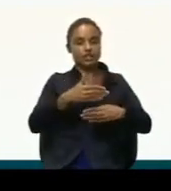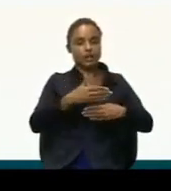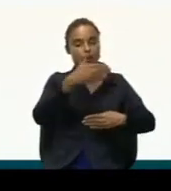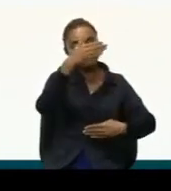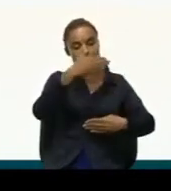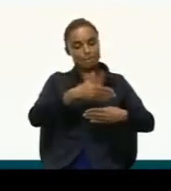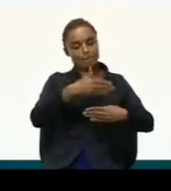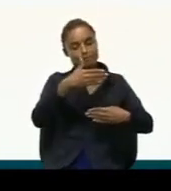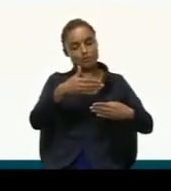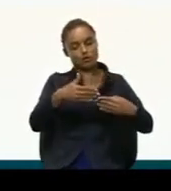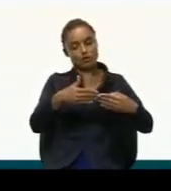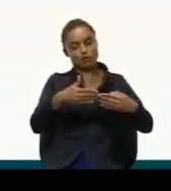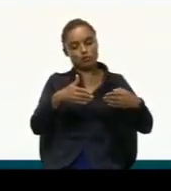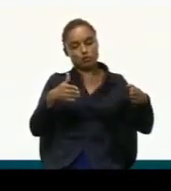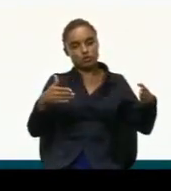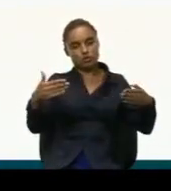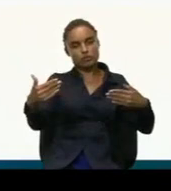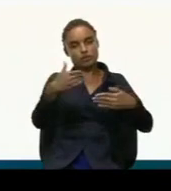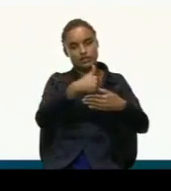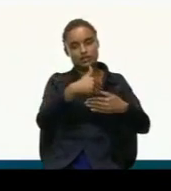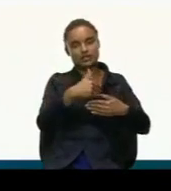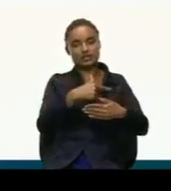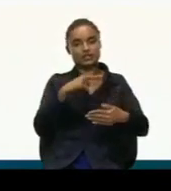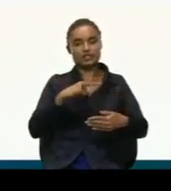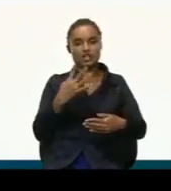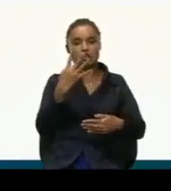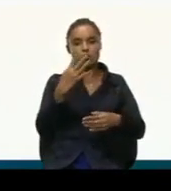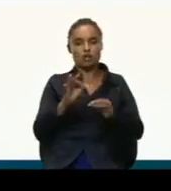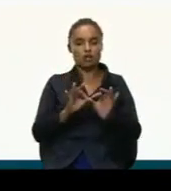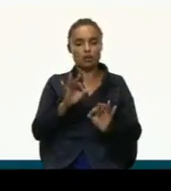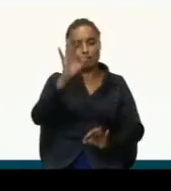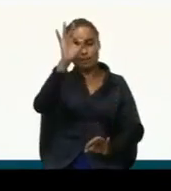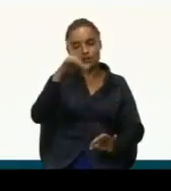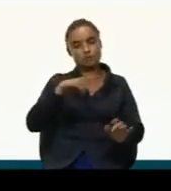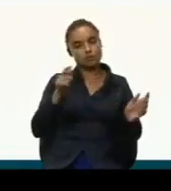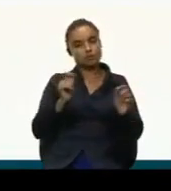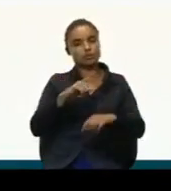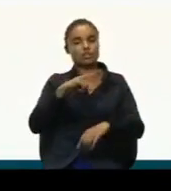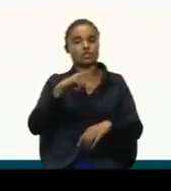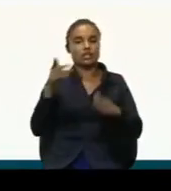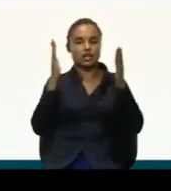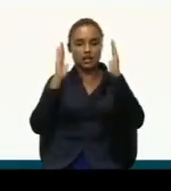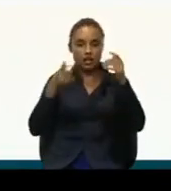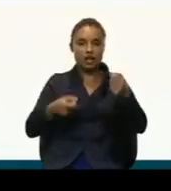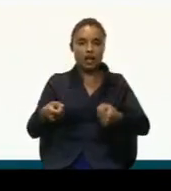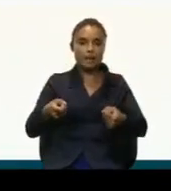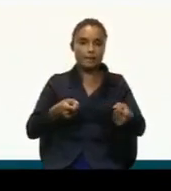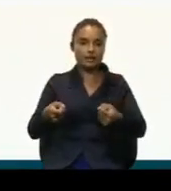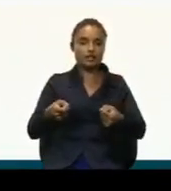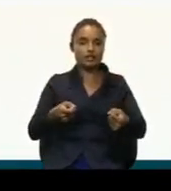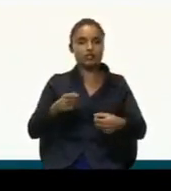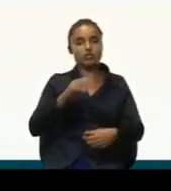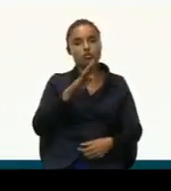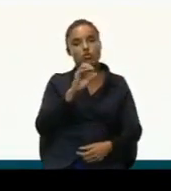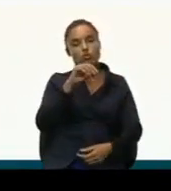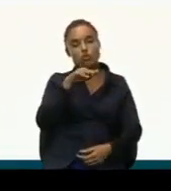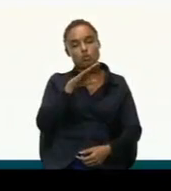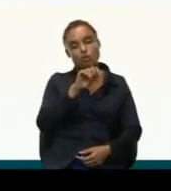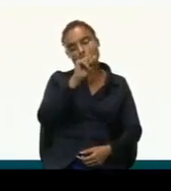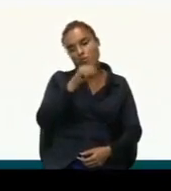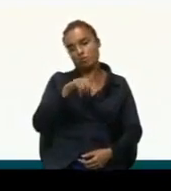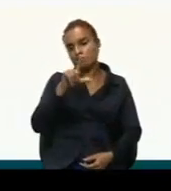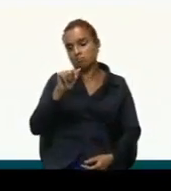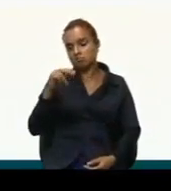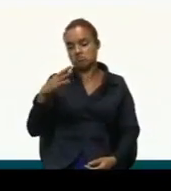tá? Para poder passar um caminhão, uma bomba, lança, alguma coisa assim, ok? E aqui no meio a edificação.